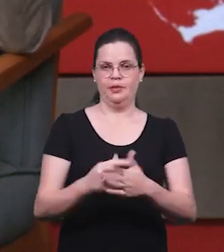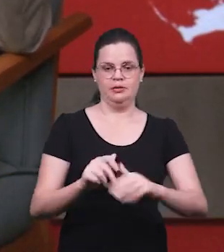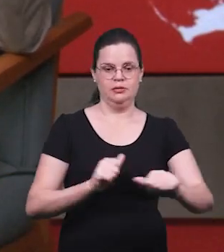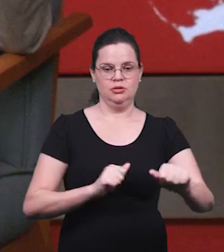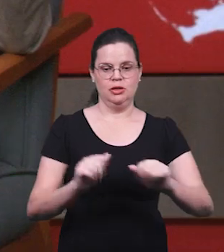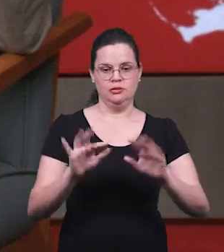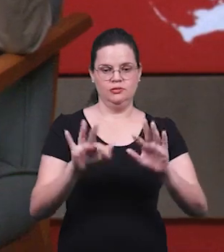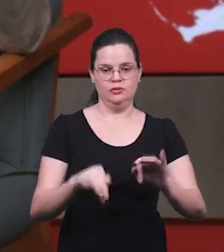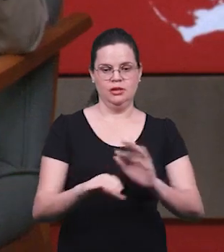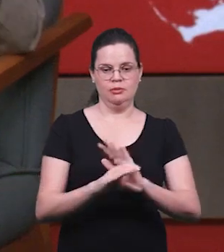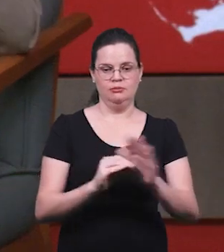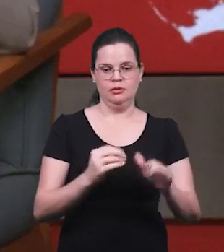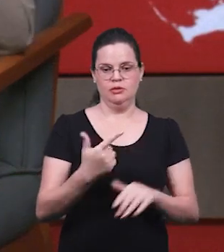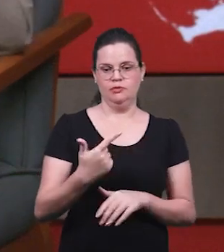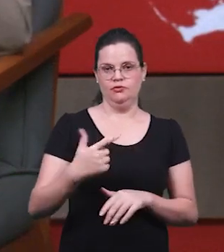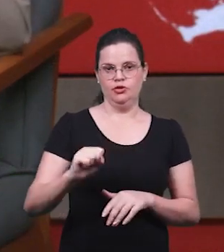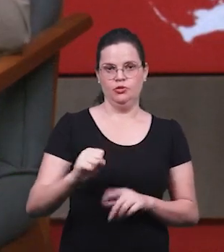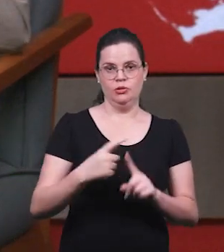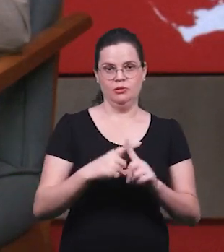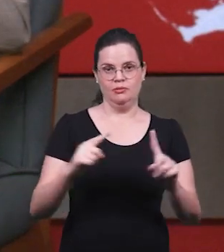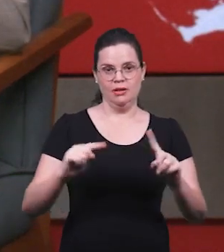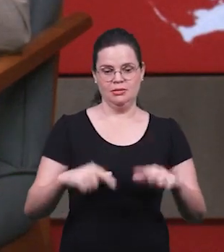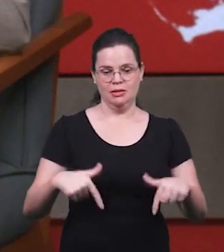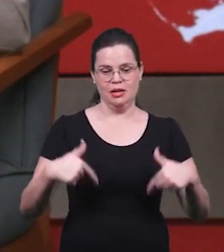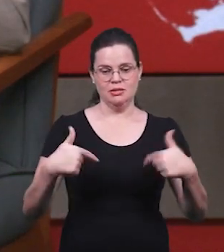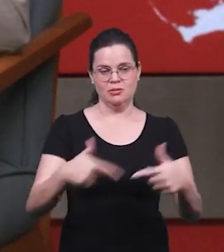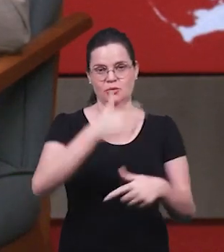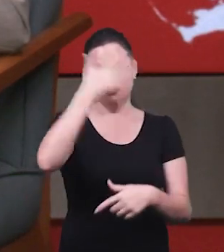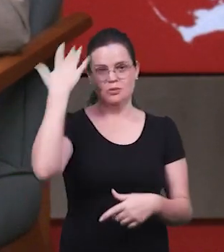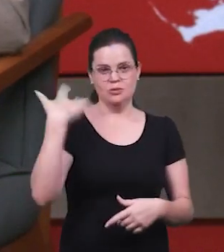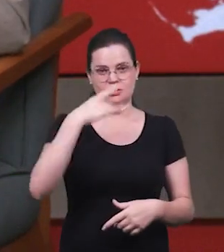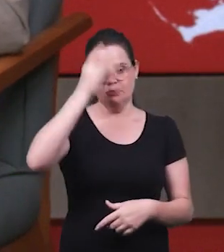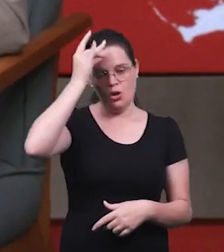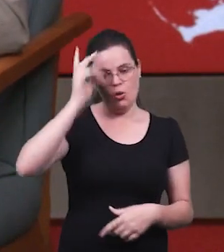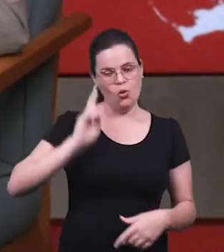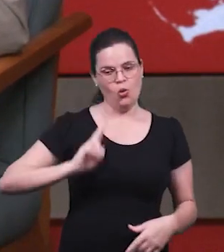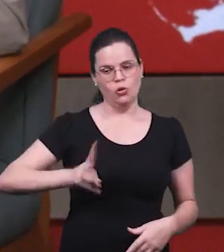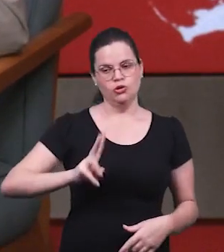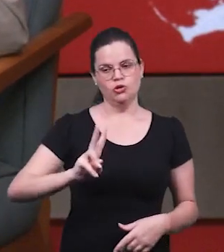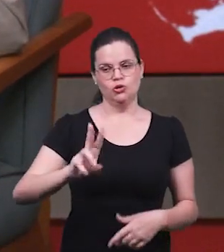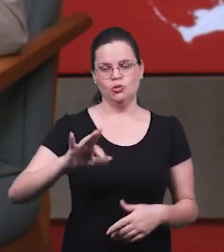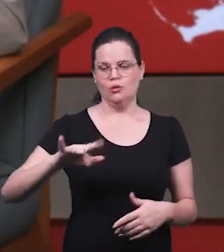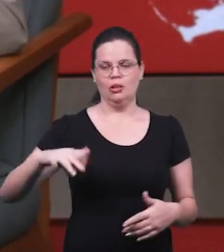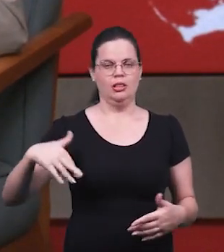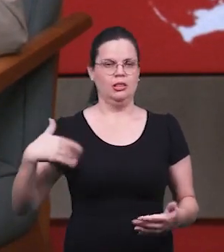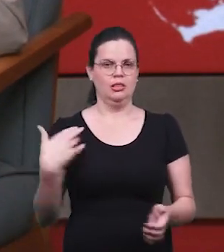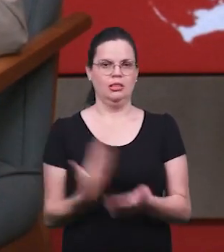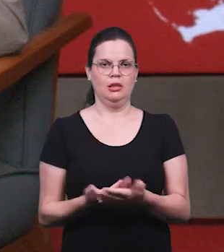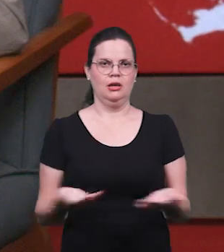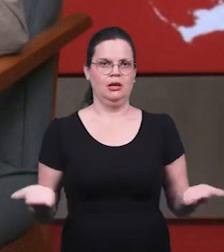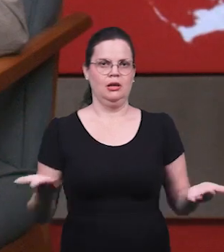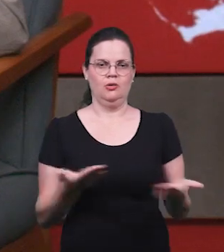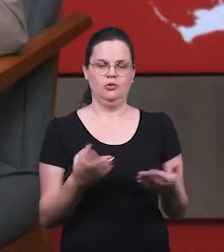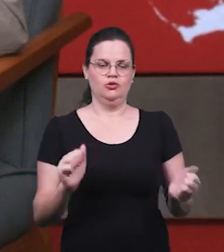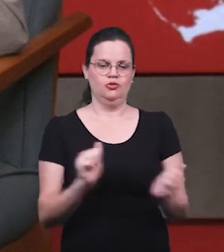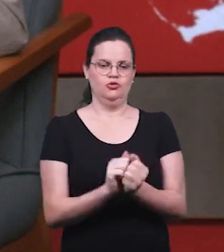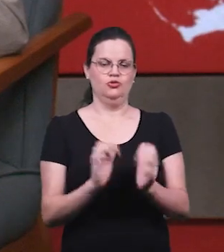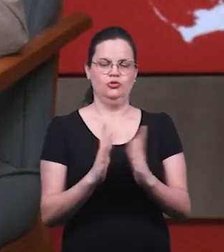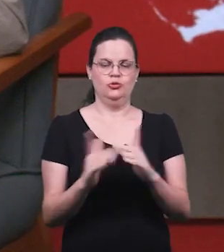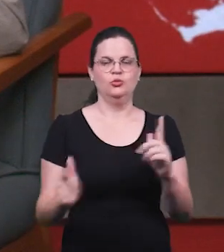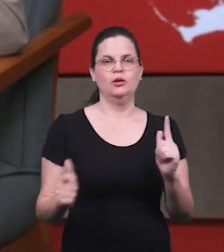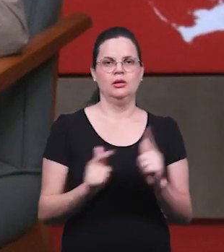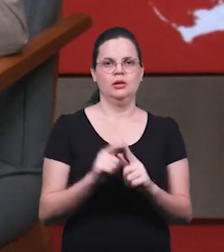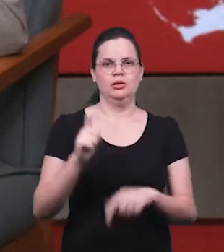no capítulo 28, mas os atos do Espírito Santo continuam e vão continuar com a